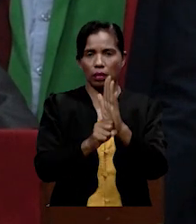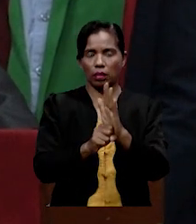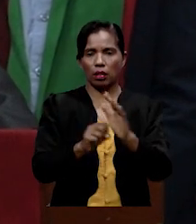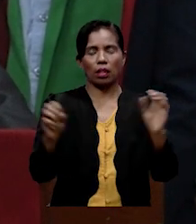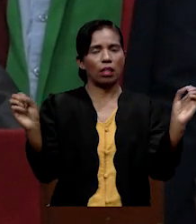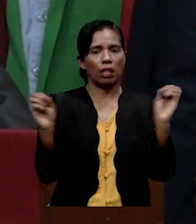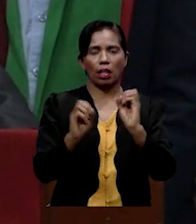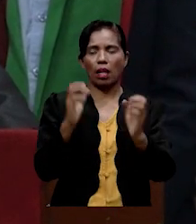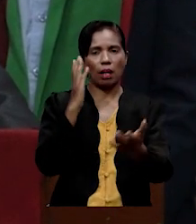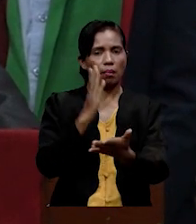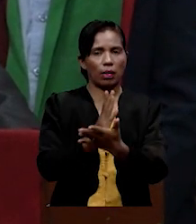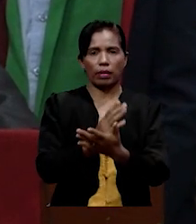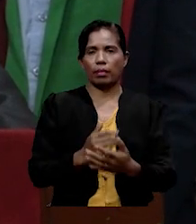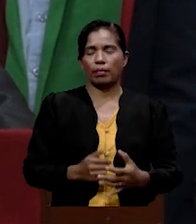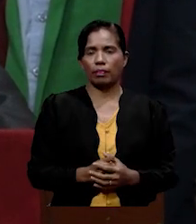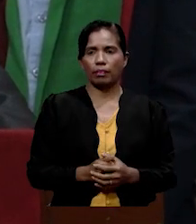flight.